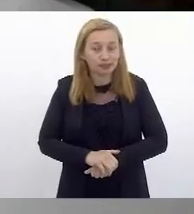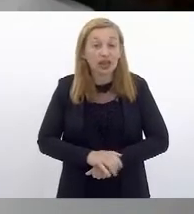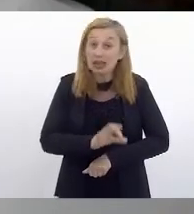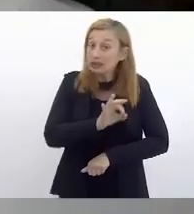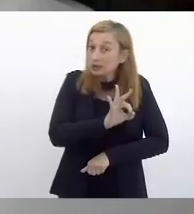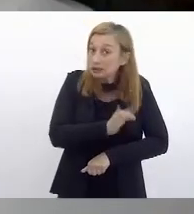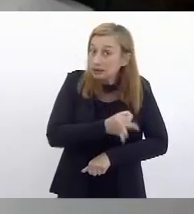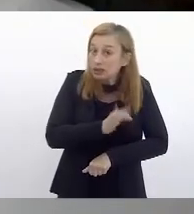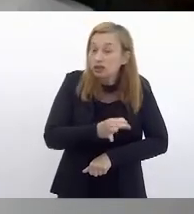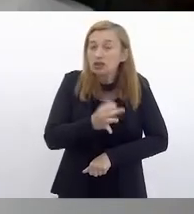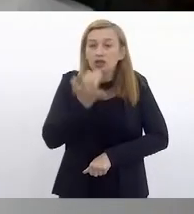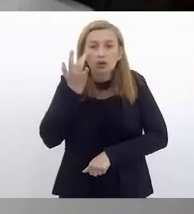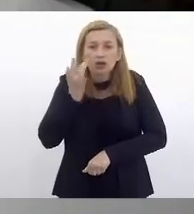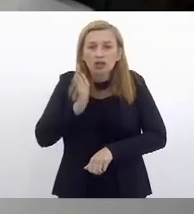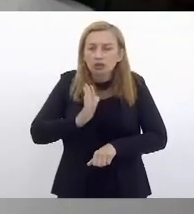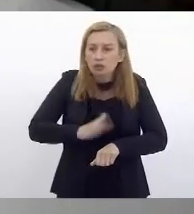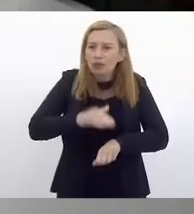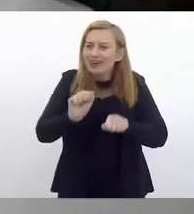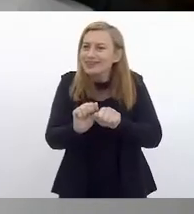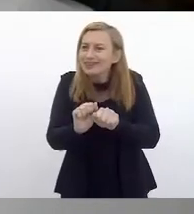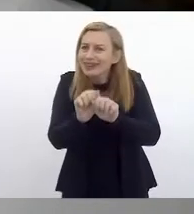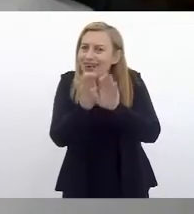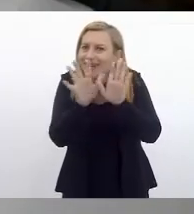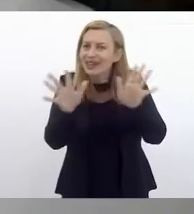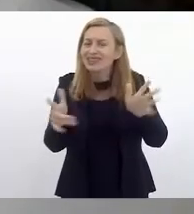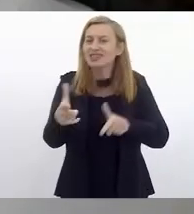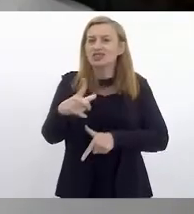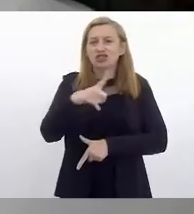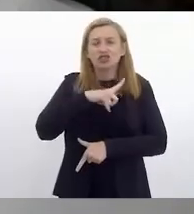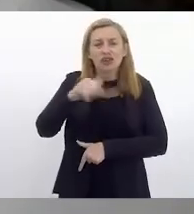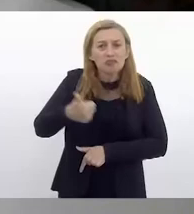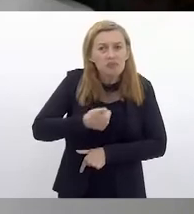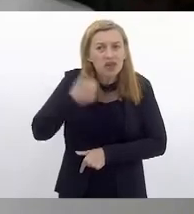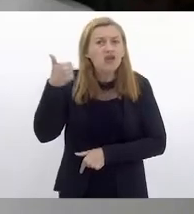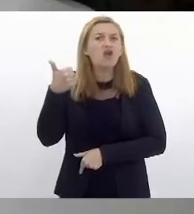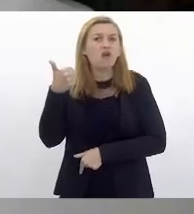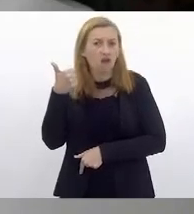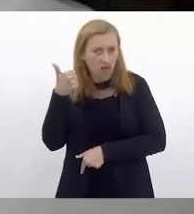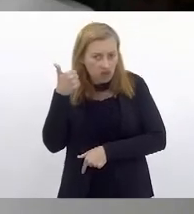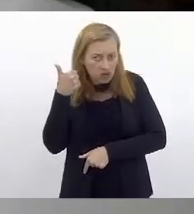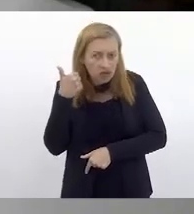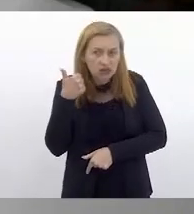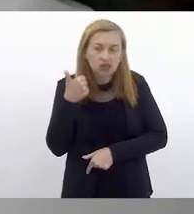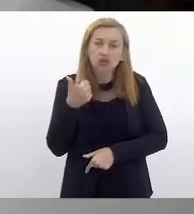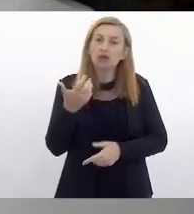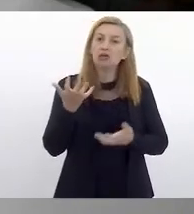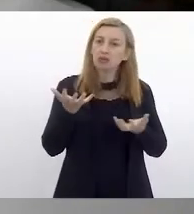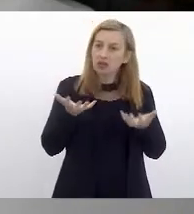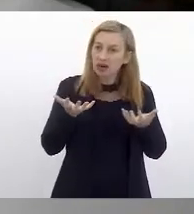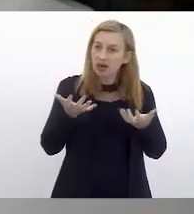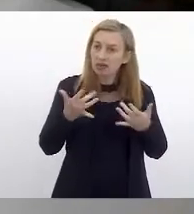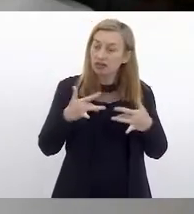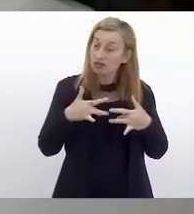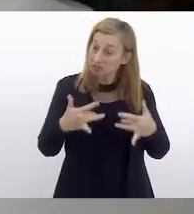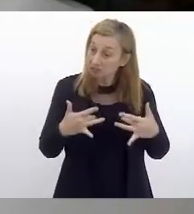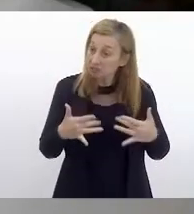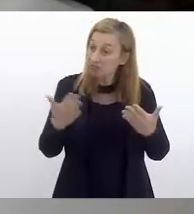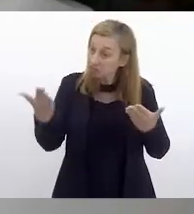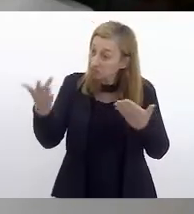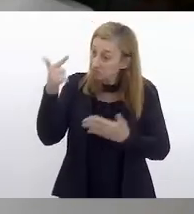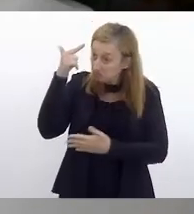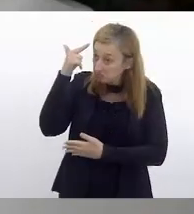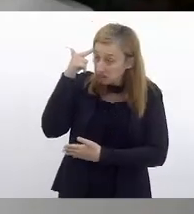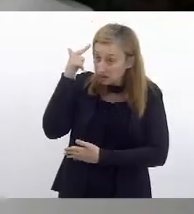óbvio que eu acho que quanto mais transparência a gente tiver, melhor será. Eu quero me solidarizar essa sua